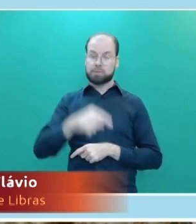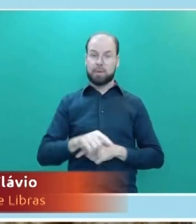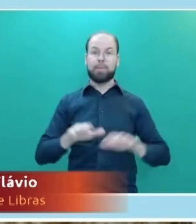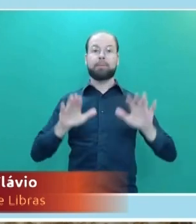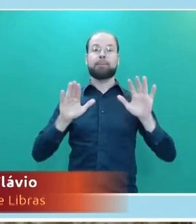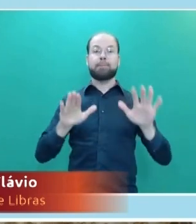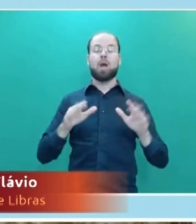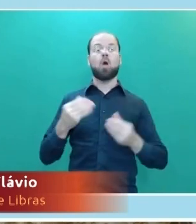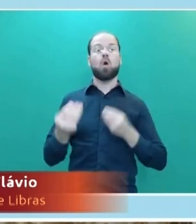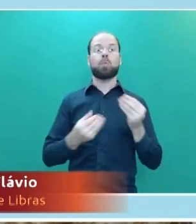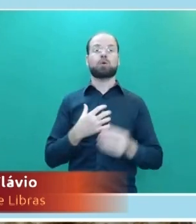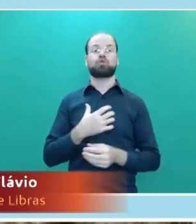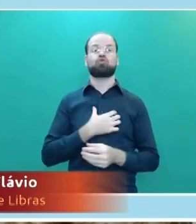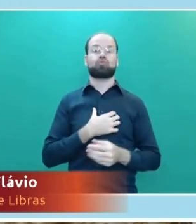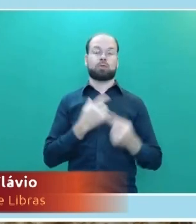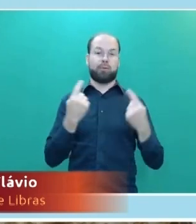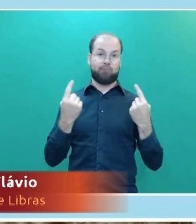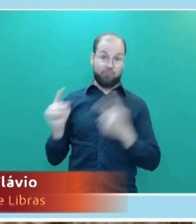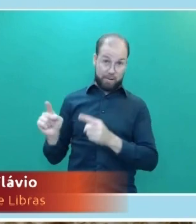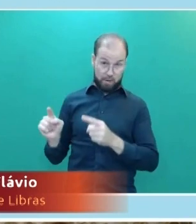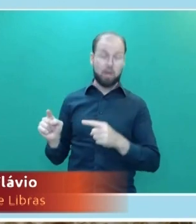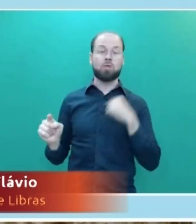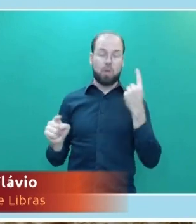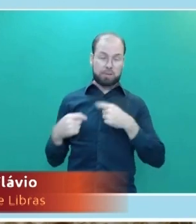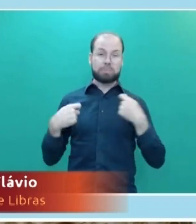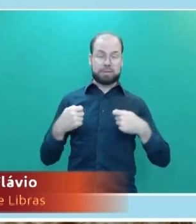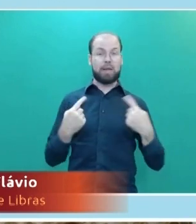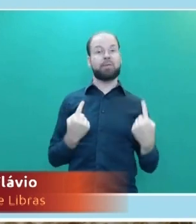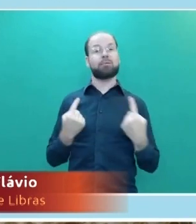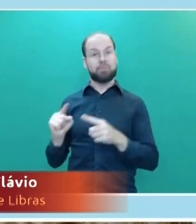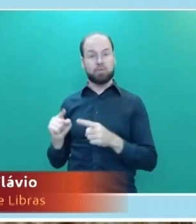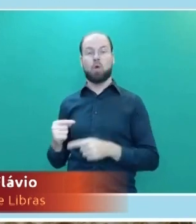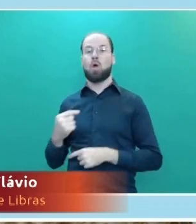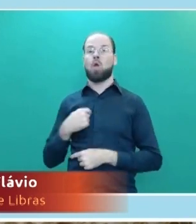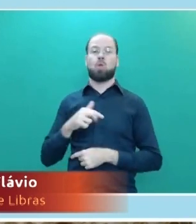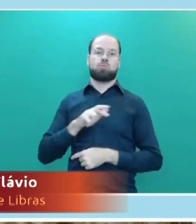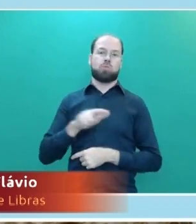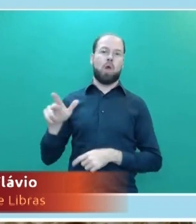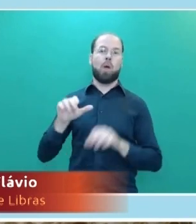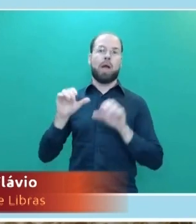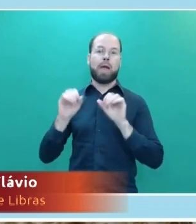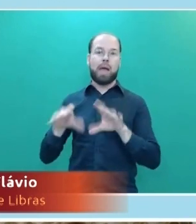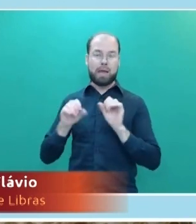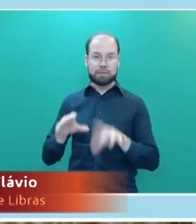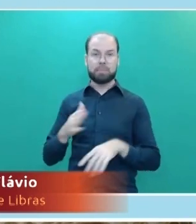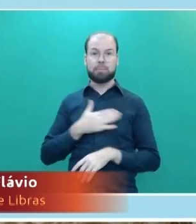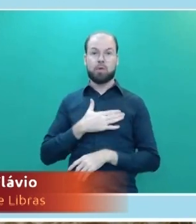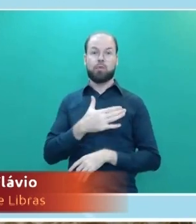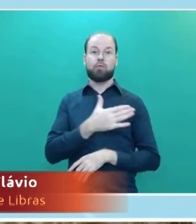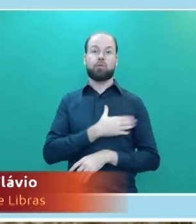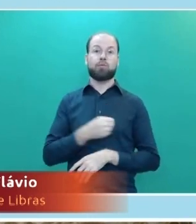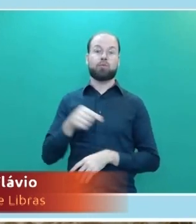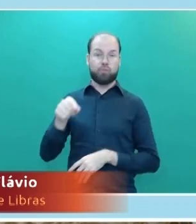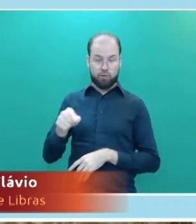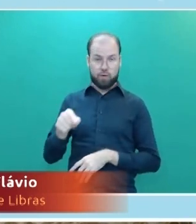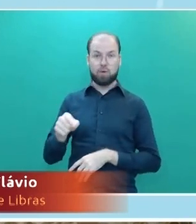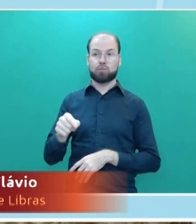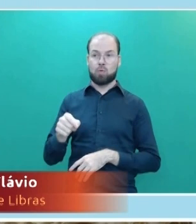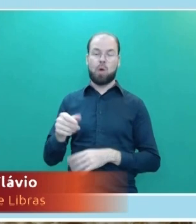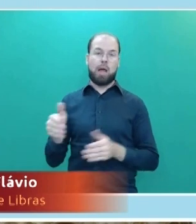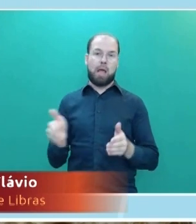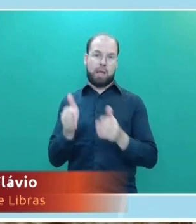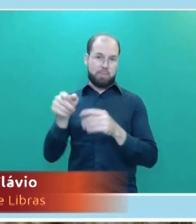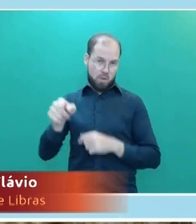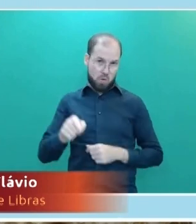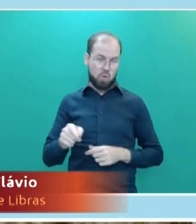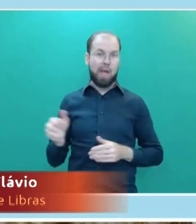de enfrentar isso. E enfrentar de que forma que eu não ensine e não eduque meus filhos nessa direção, na